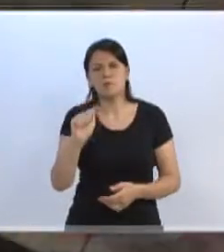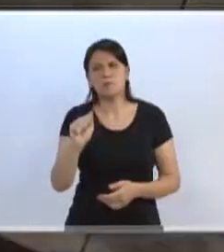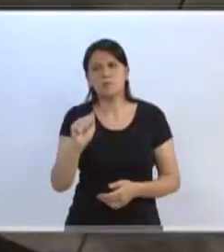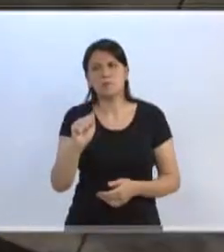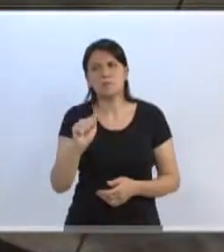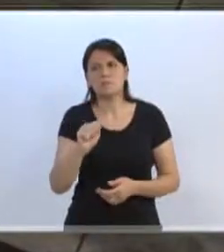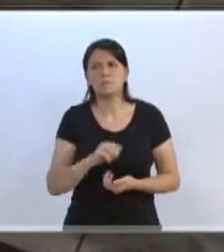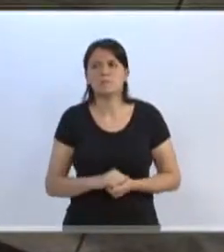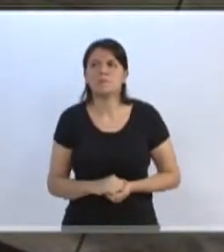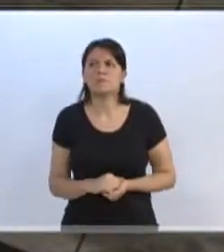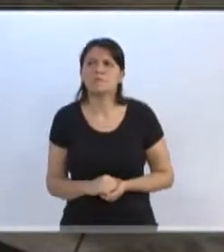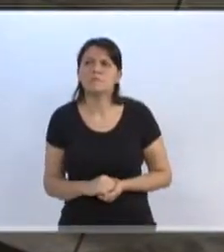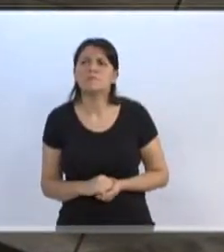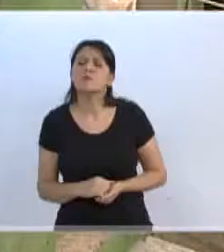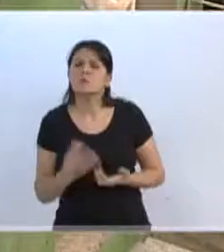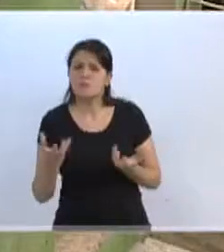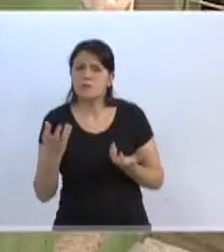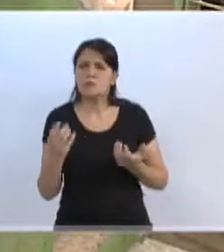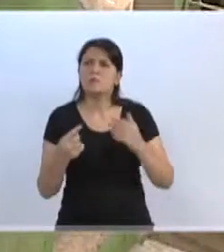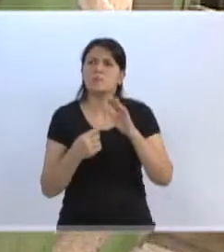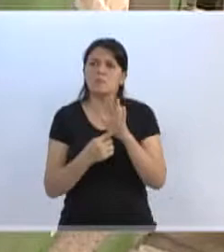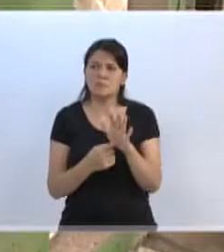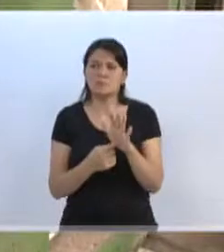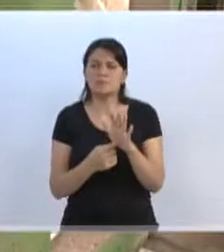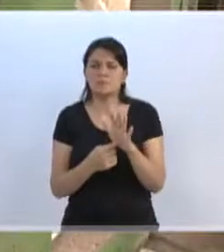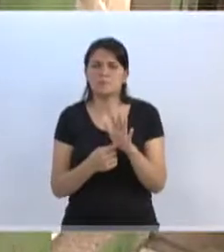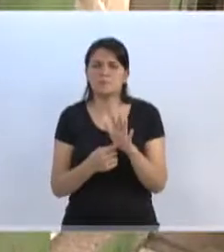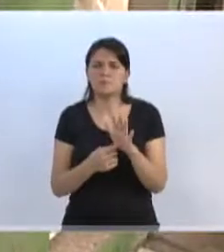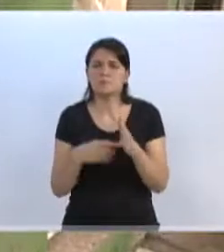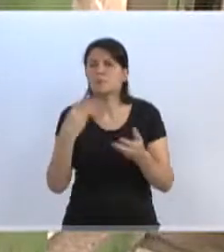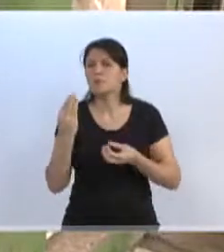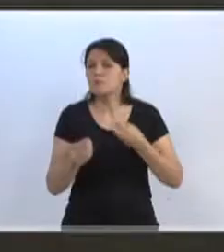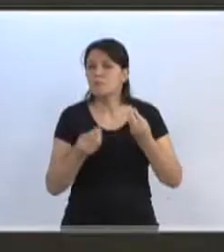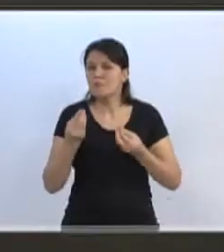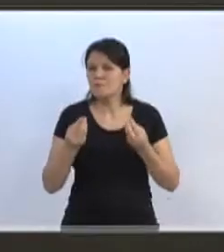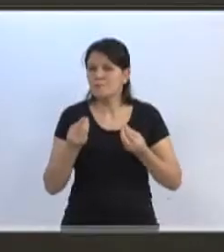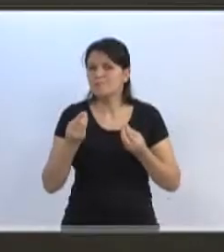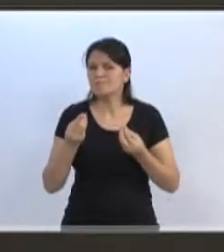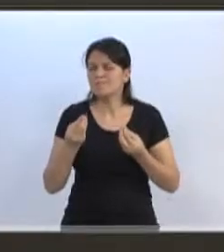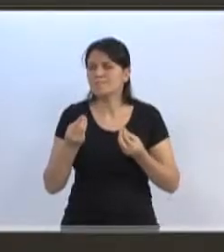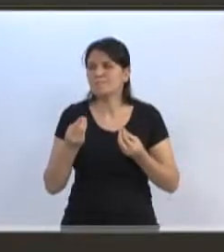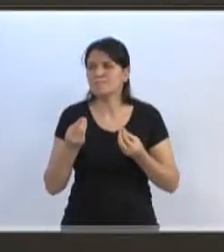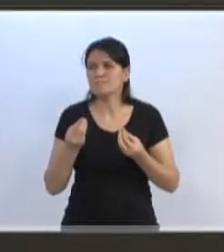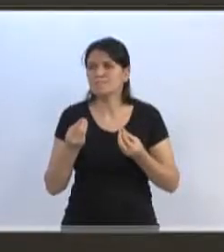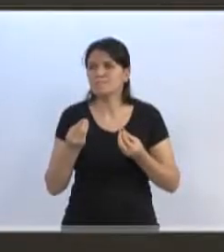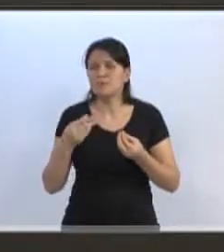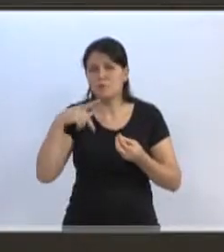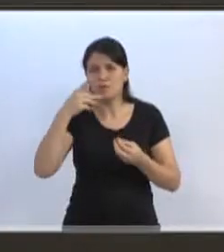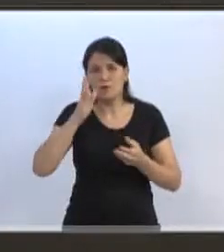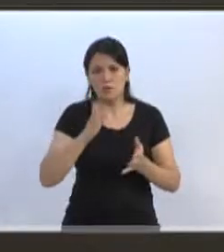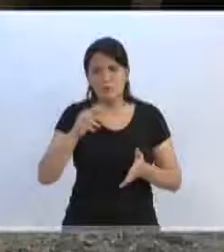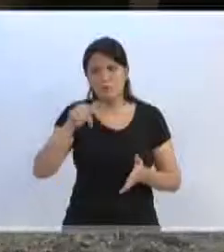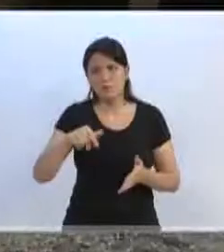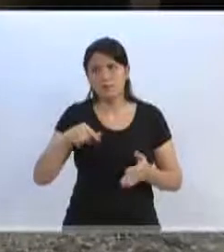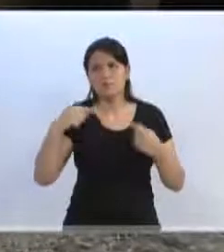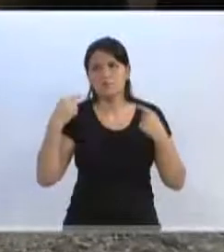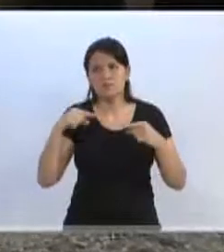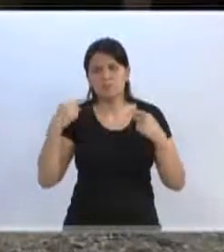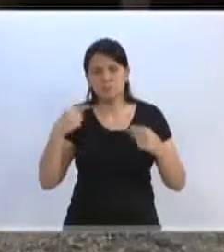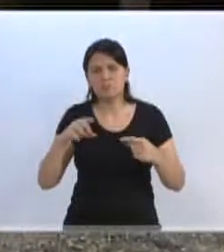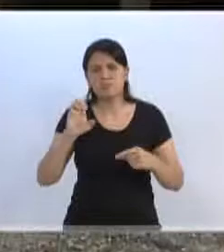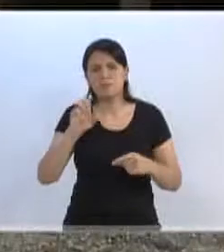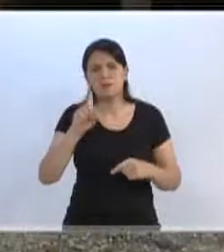chuva então queria que mostrassem a ele na situação da escola a hora perfeita como eu falei hoje eu critiquei o eduardo